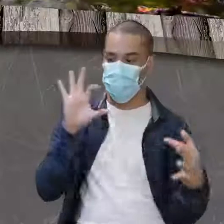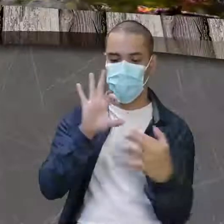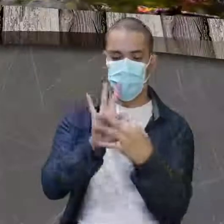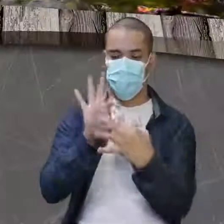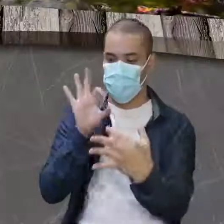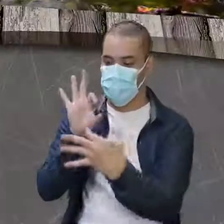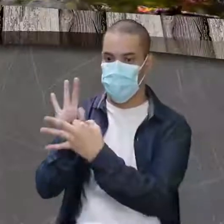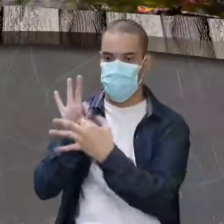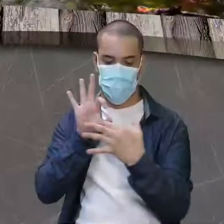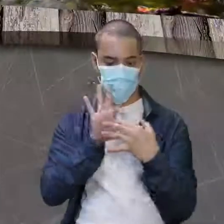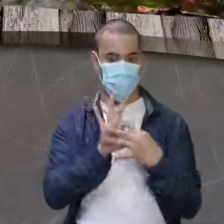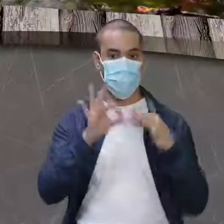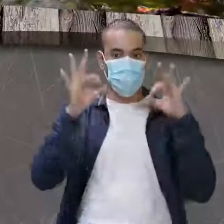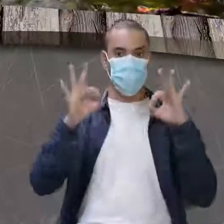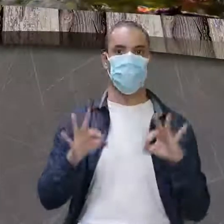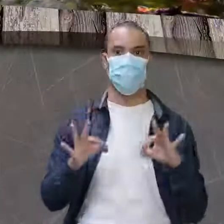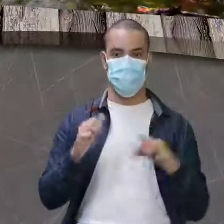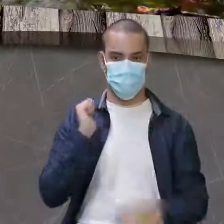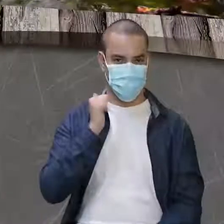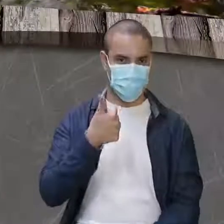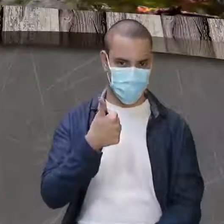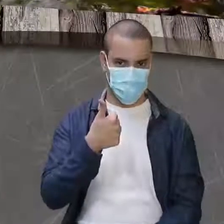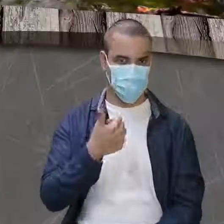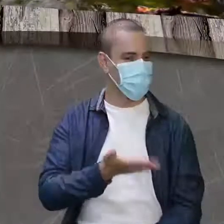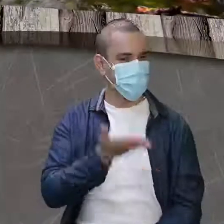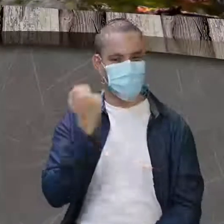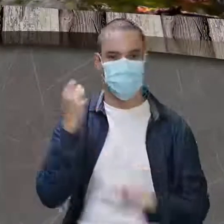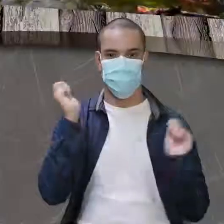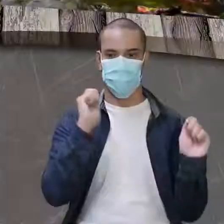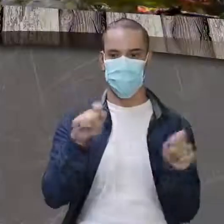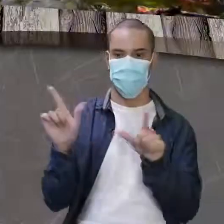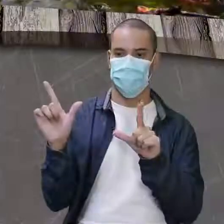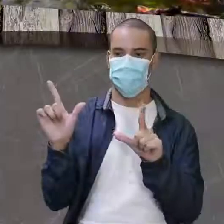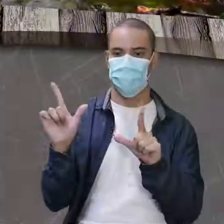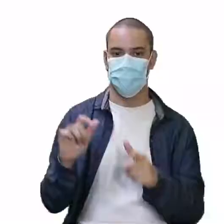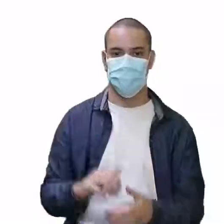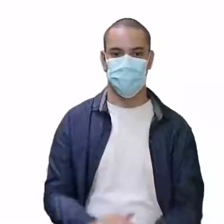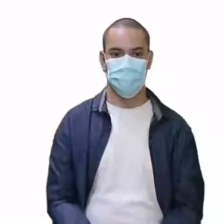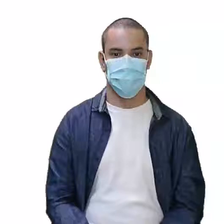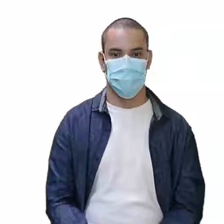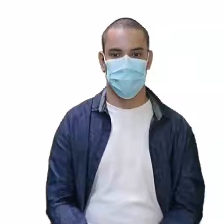conexões corretas em relação a isso, tá bom? Joga lá na tela, olha lá.